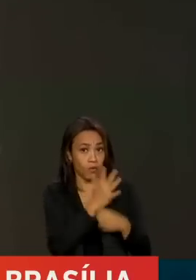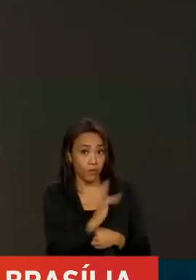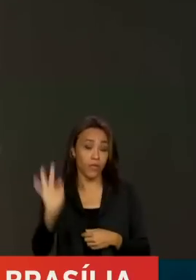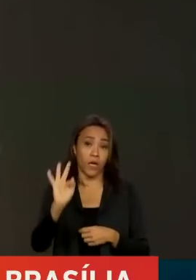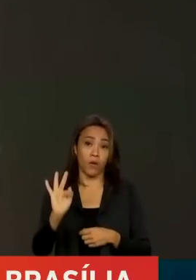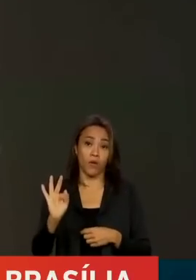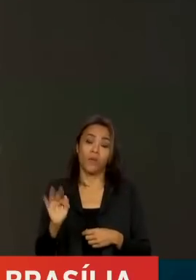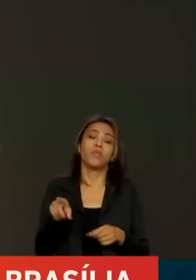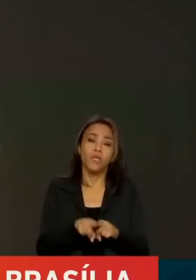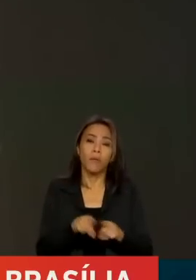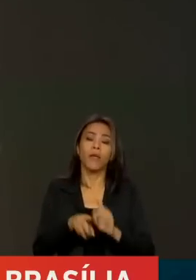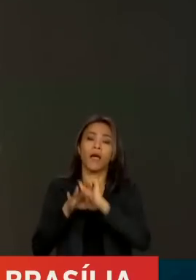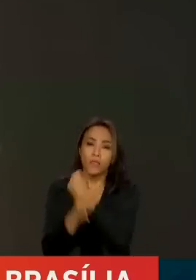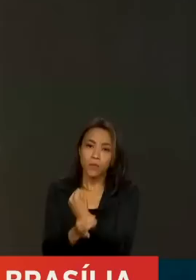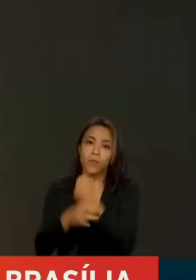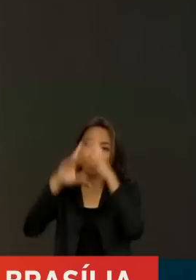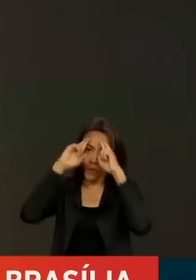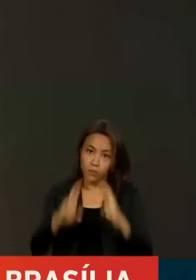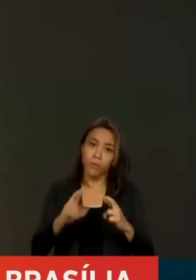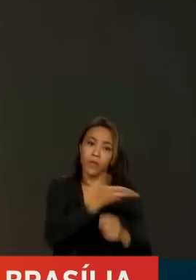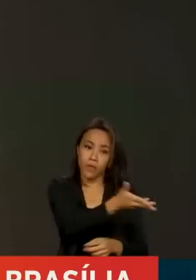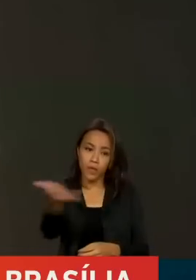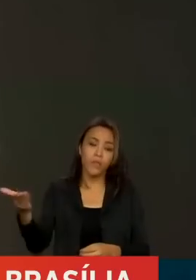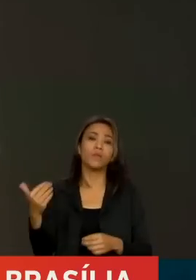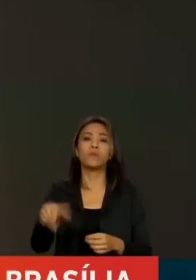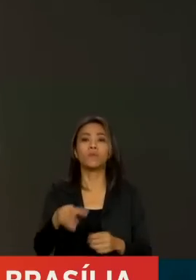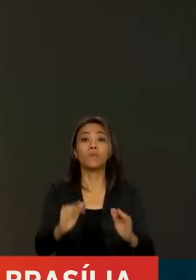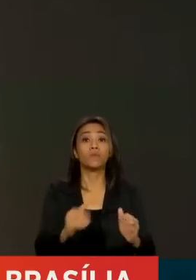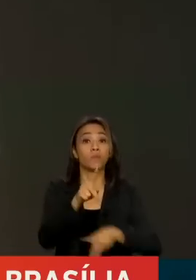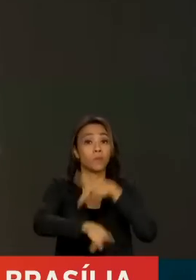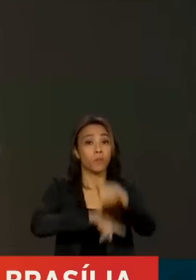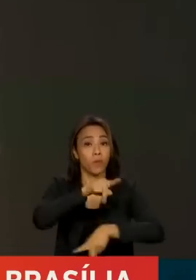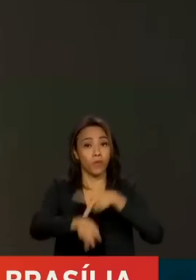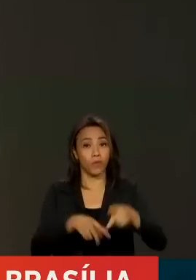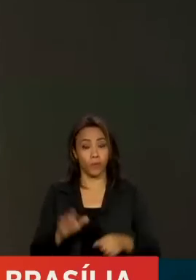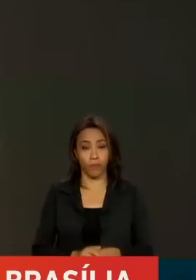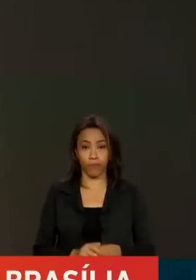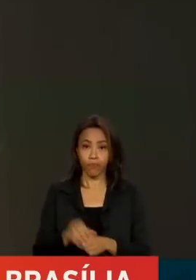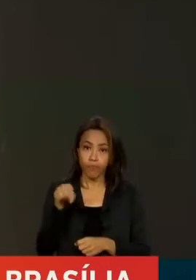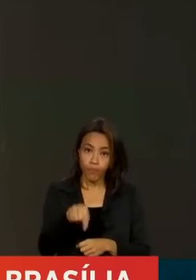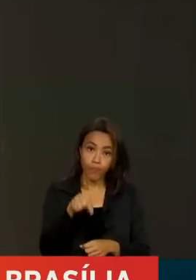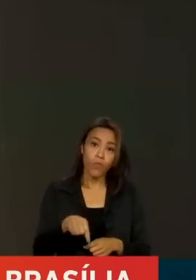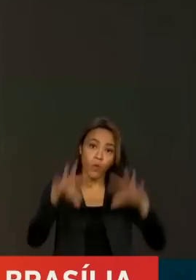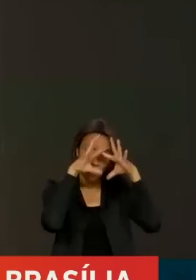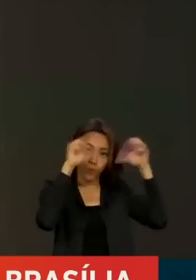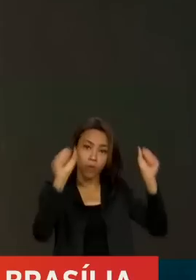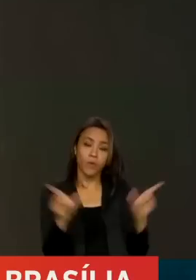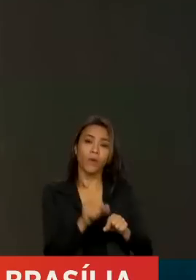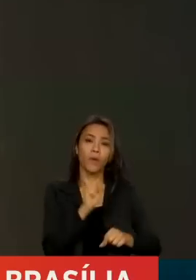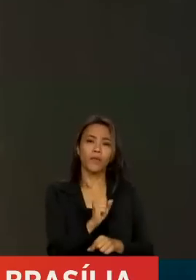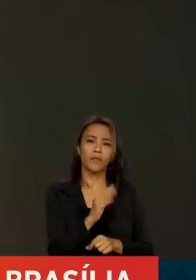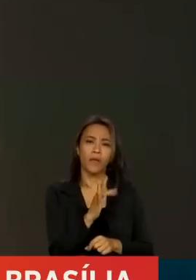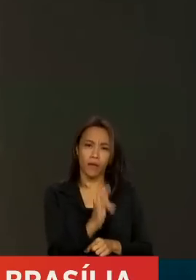garantia do respeito à soberania Popular o Supremo Tribunal Federal e o Tribunal Superior Eleitoral com